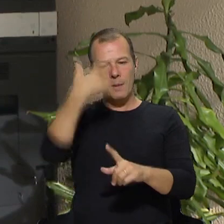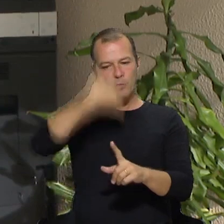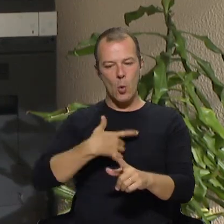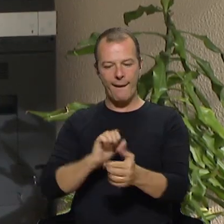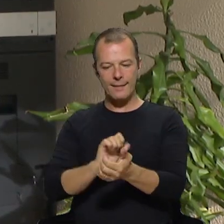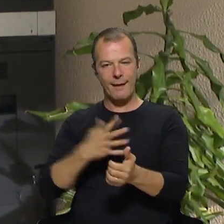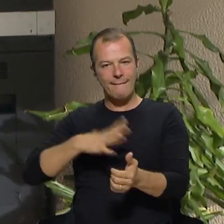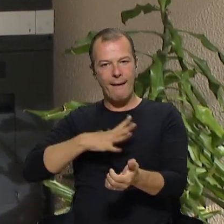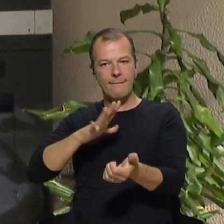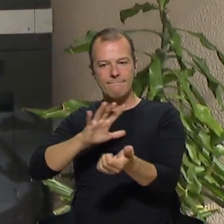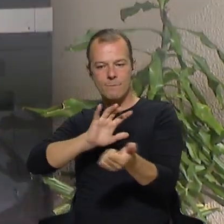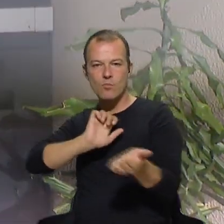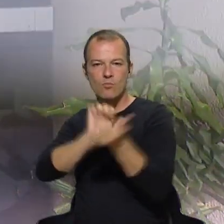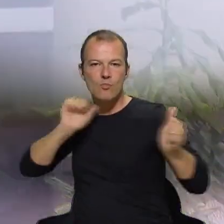mudança